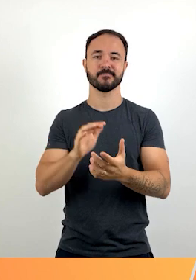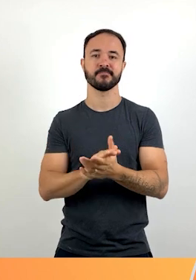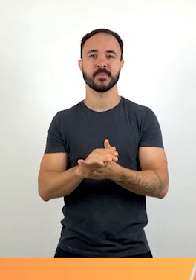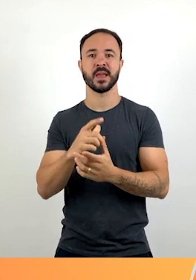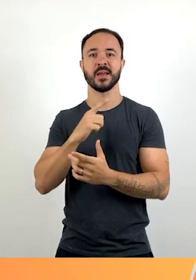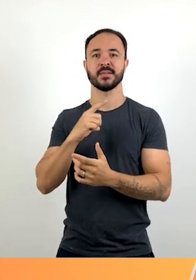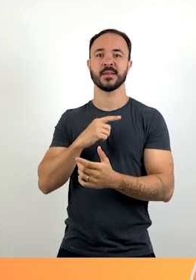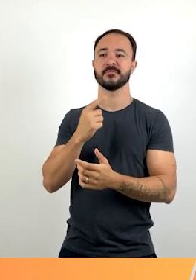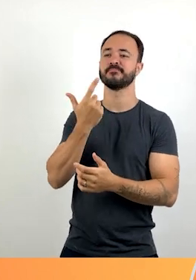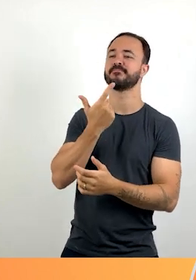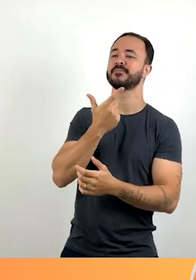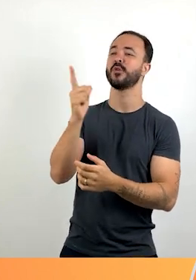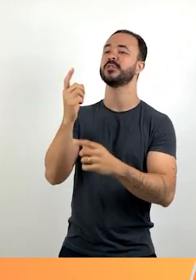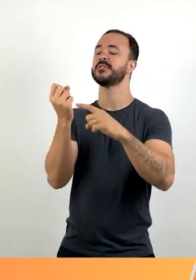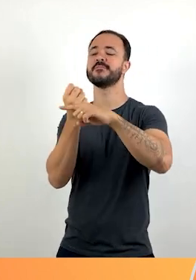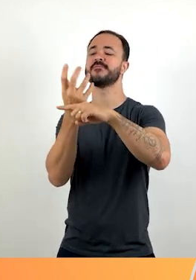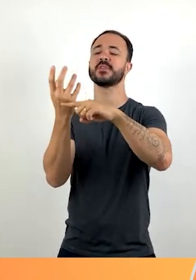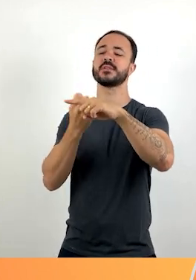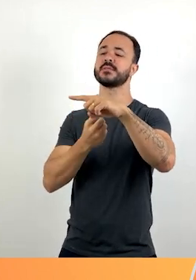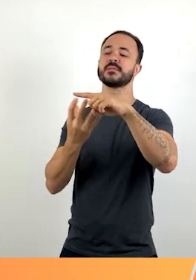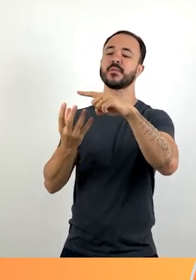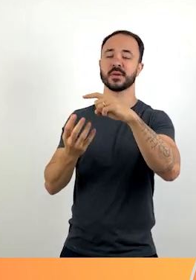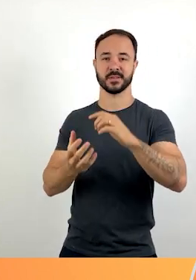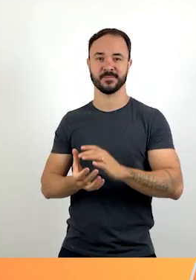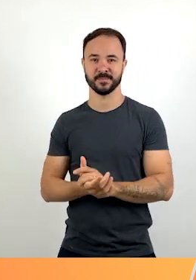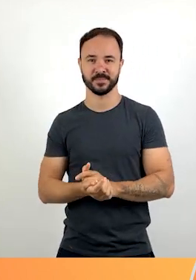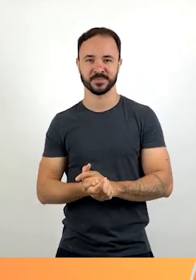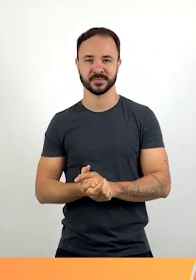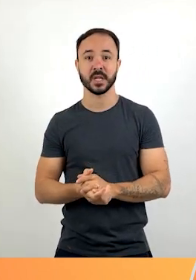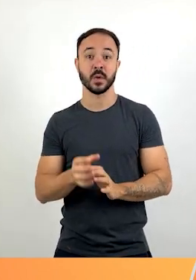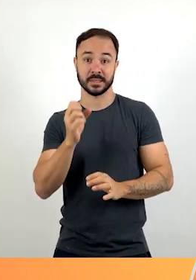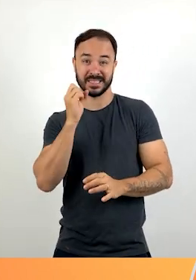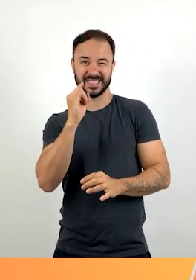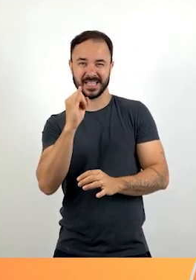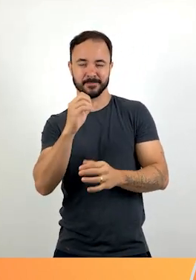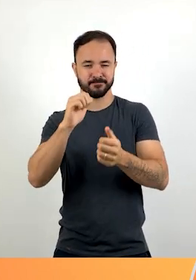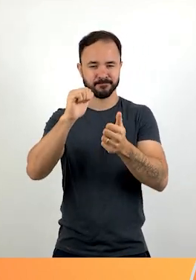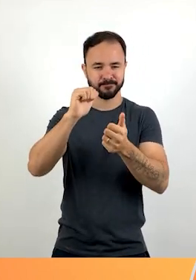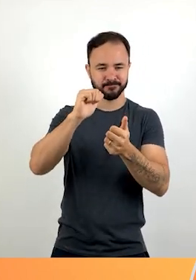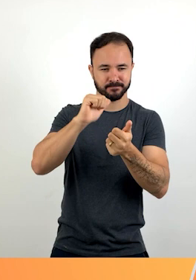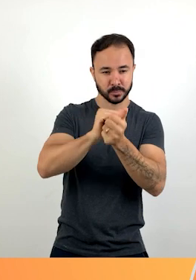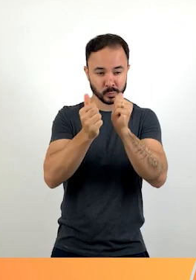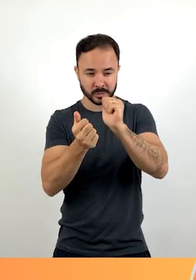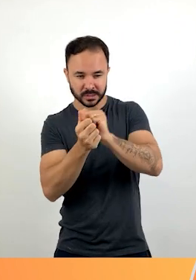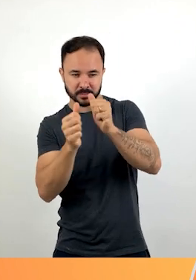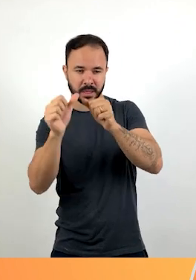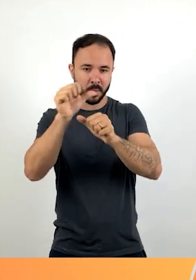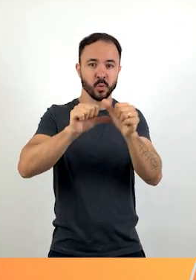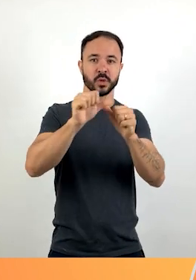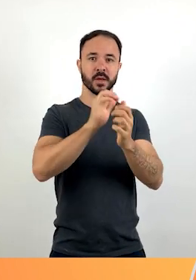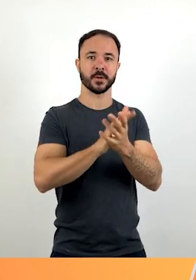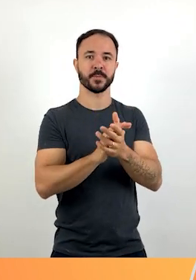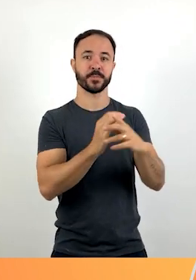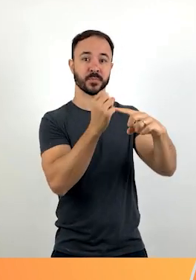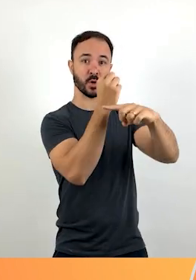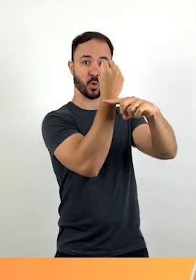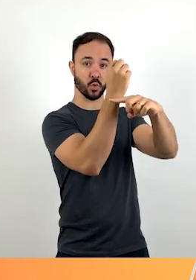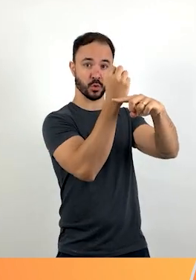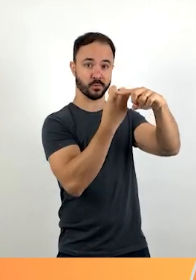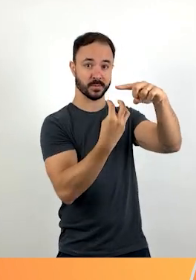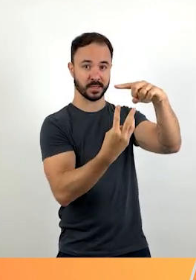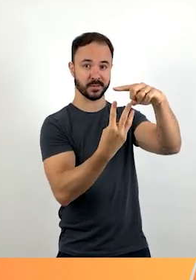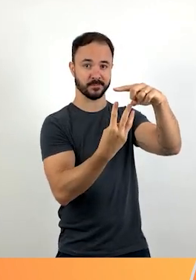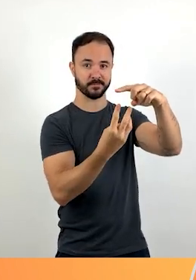fração. Então, se eu reescrever isso, ficaria o quê? 8 sobre 3